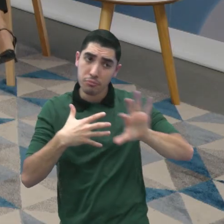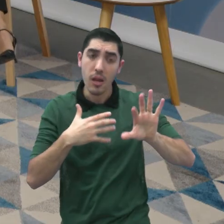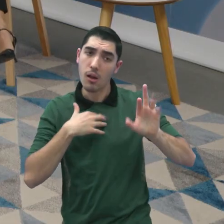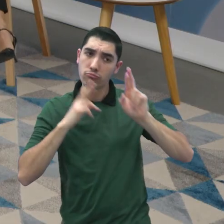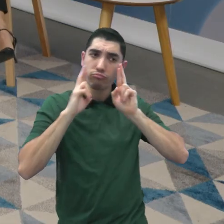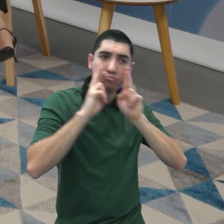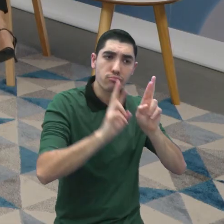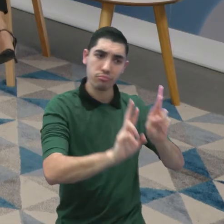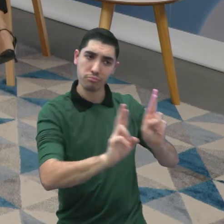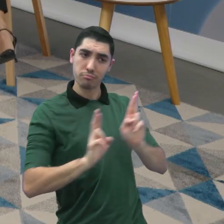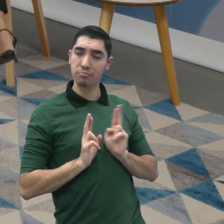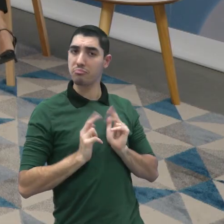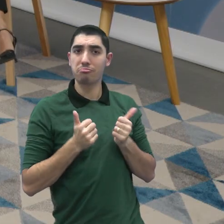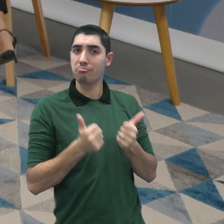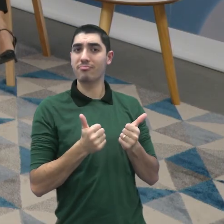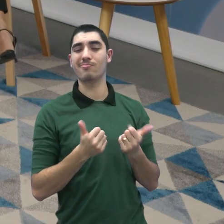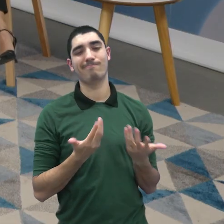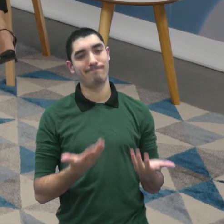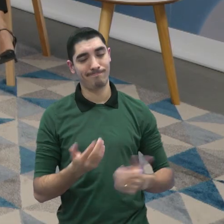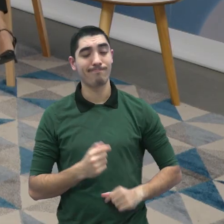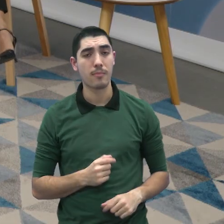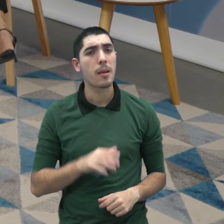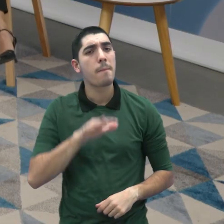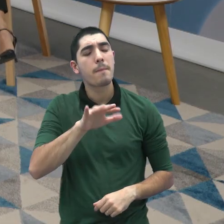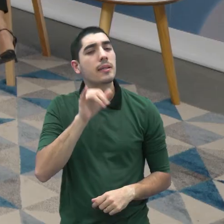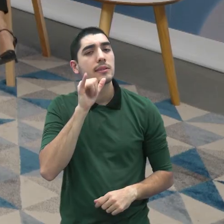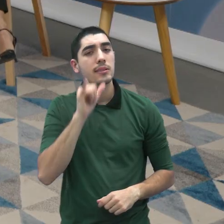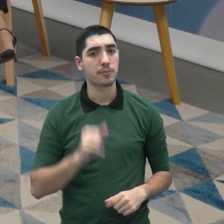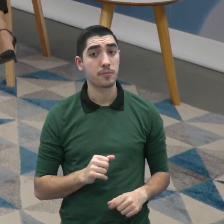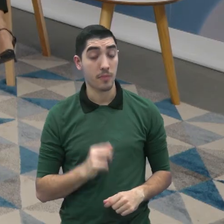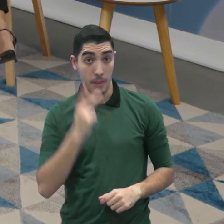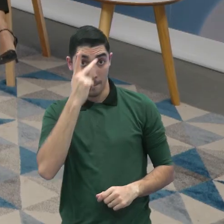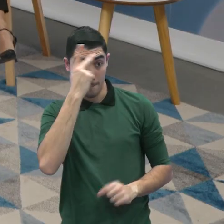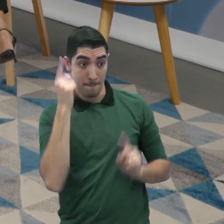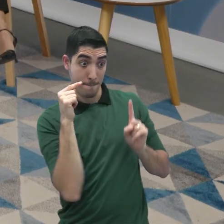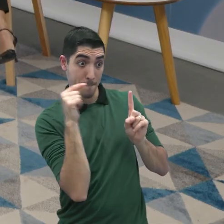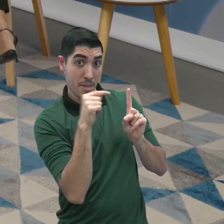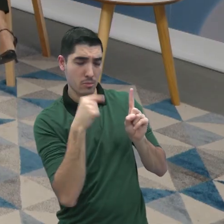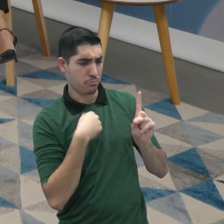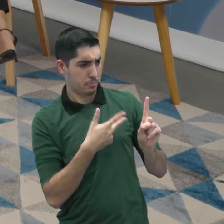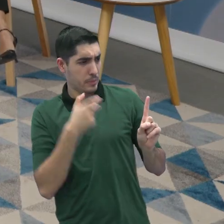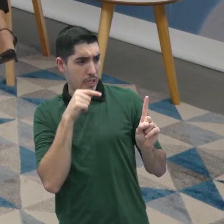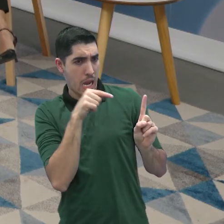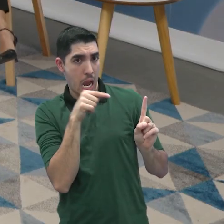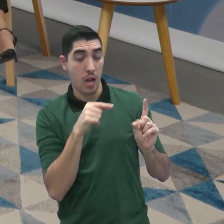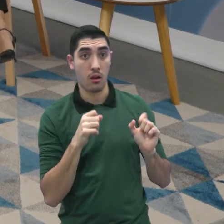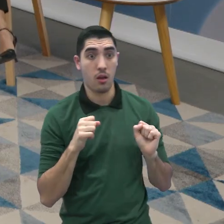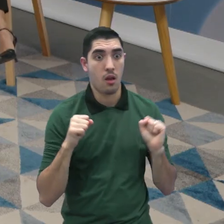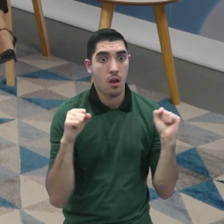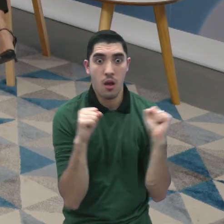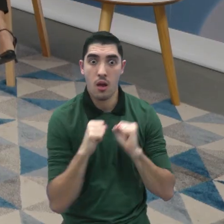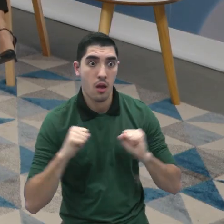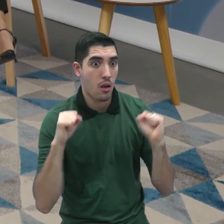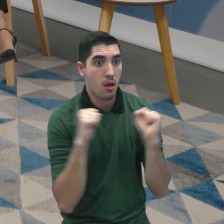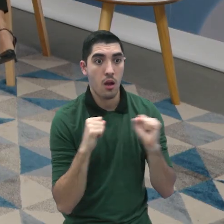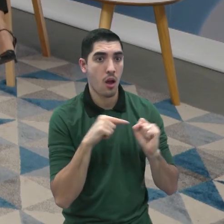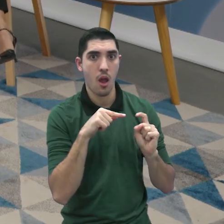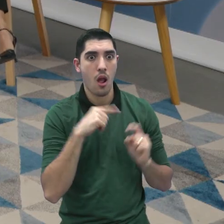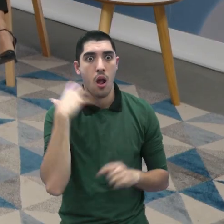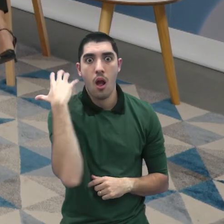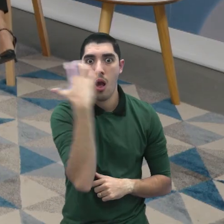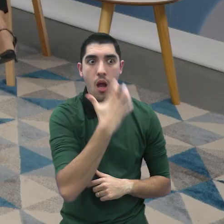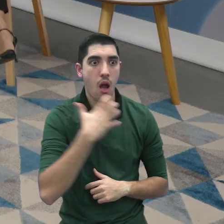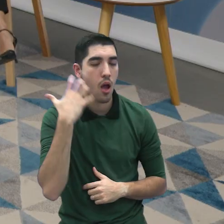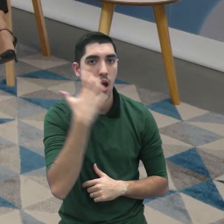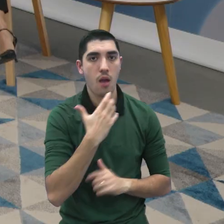Daniela, quando a gente vê uma pessoa muito fanática, né, ou muito apaixonada por alguma coisa, a